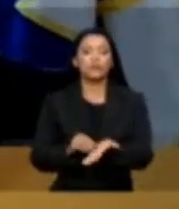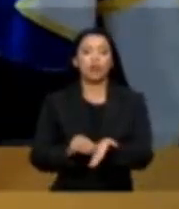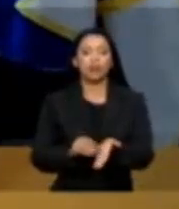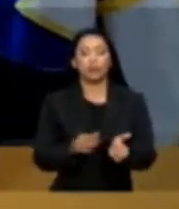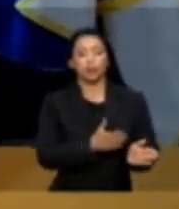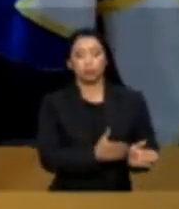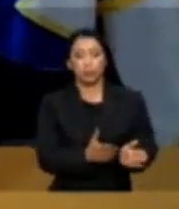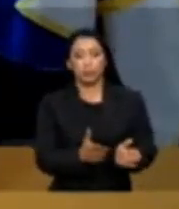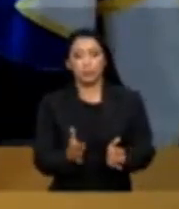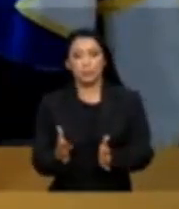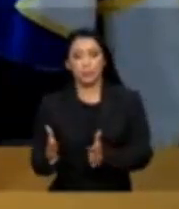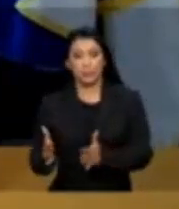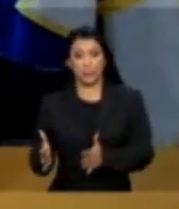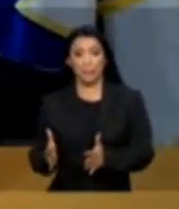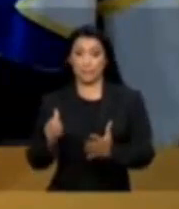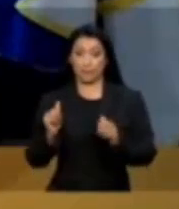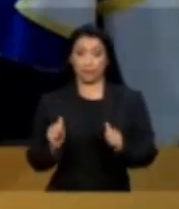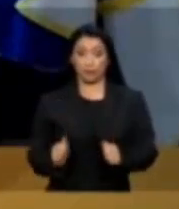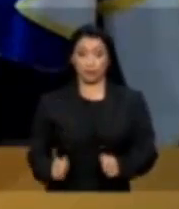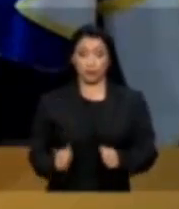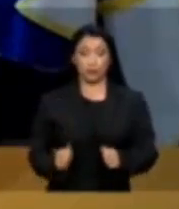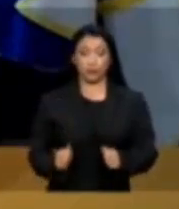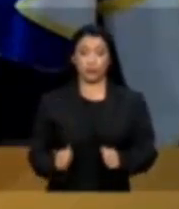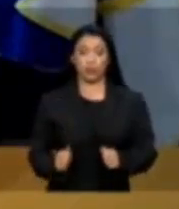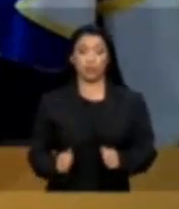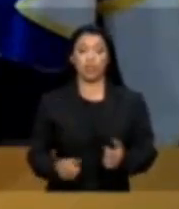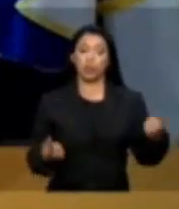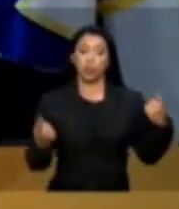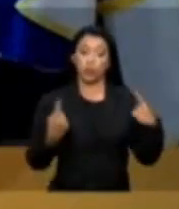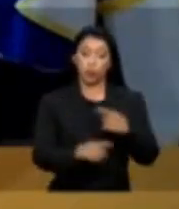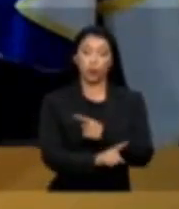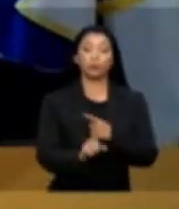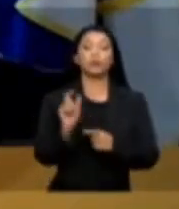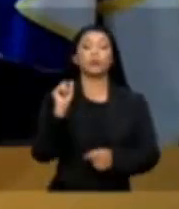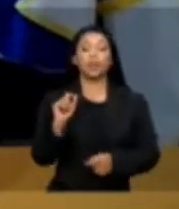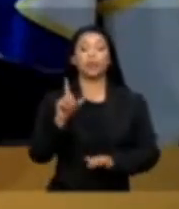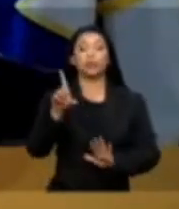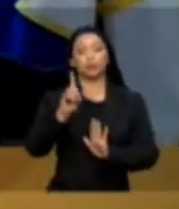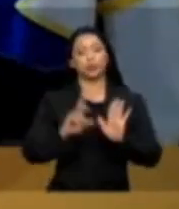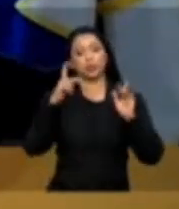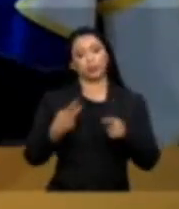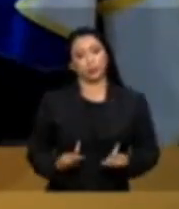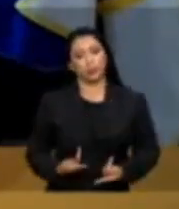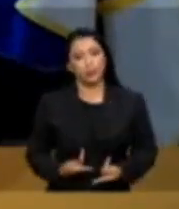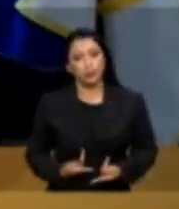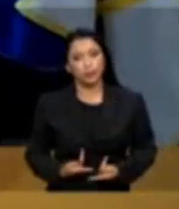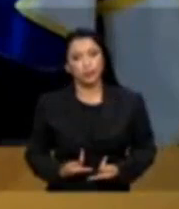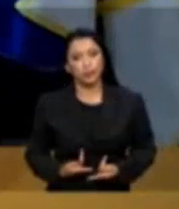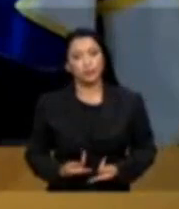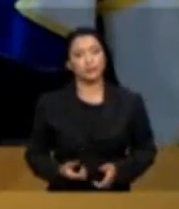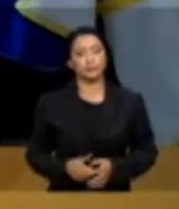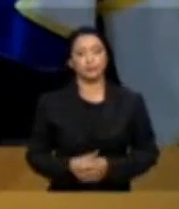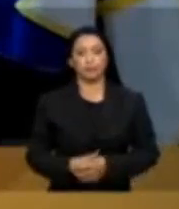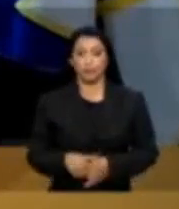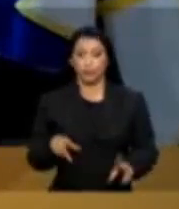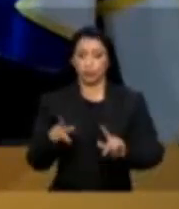tramitação do processo, pode configurar violação de direitos humanos. No caso do